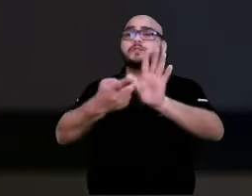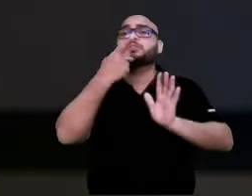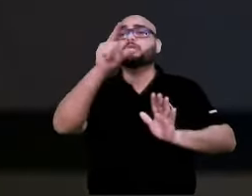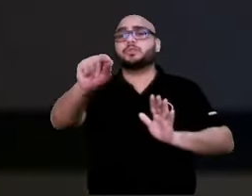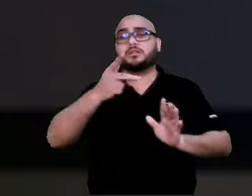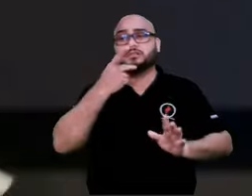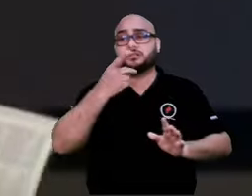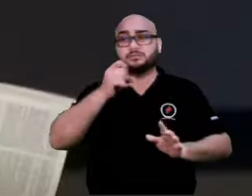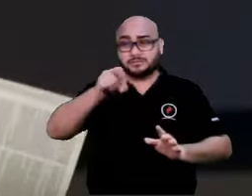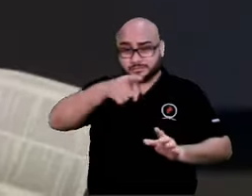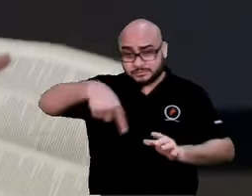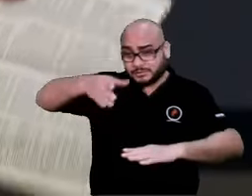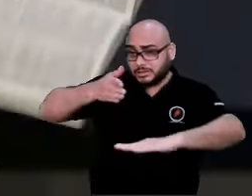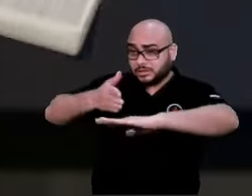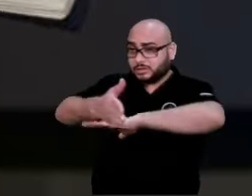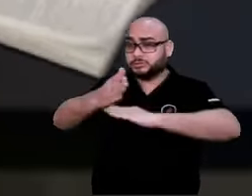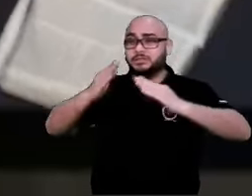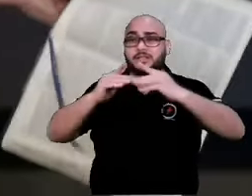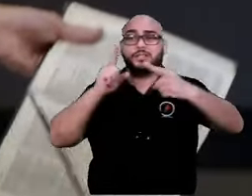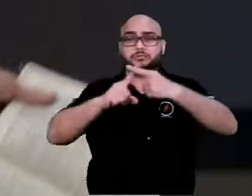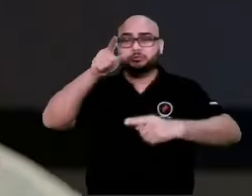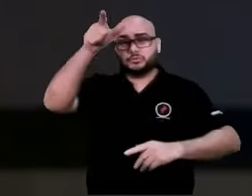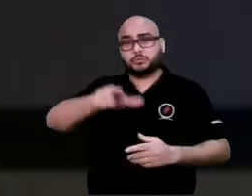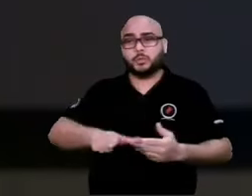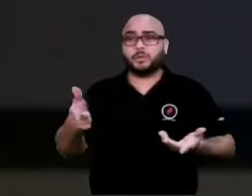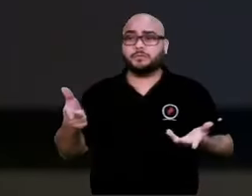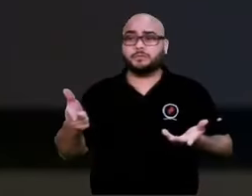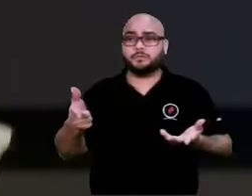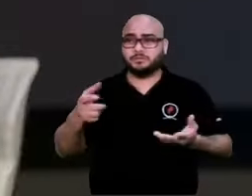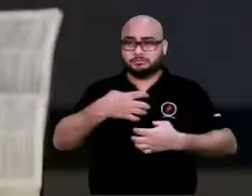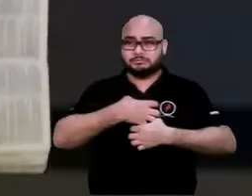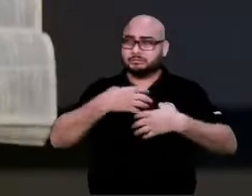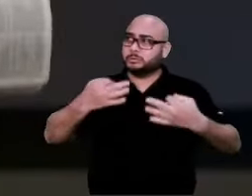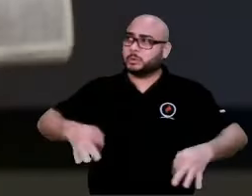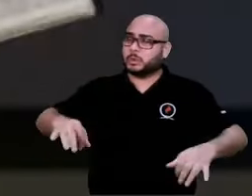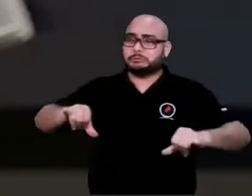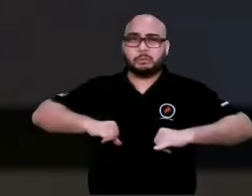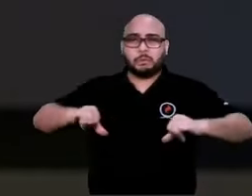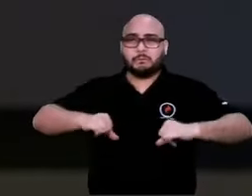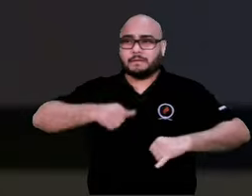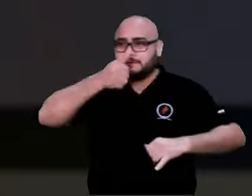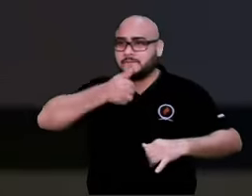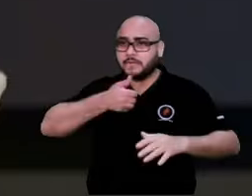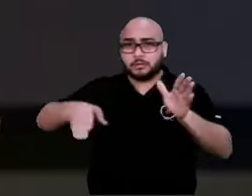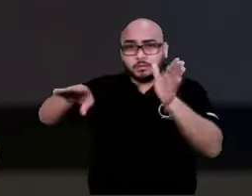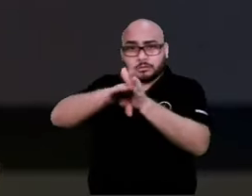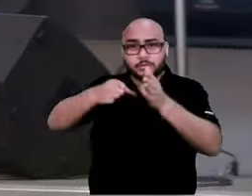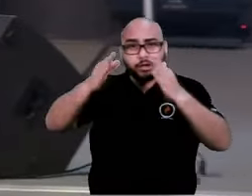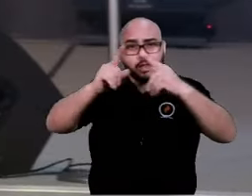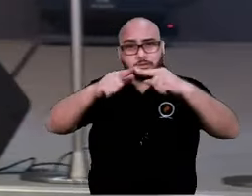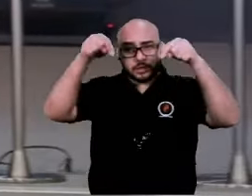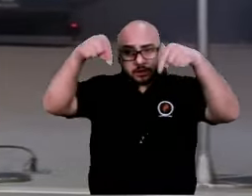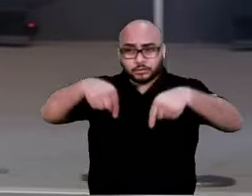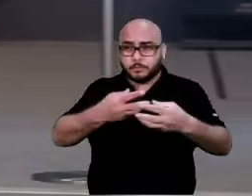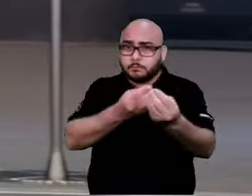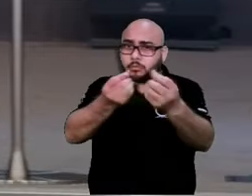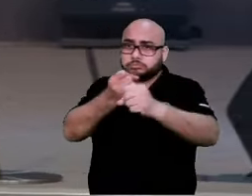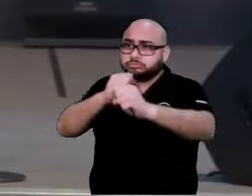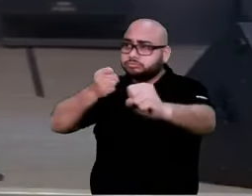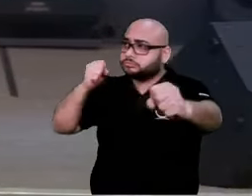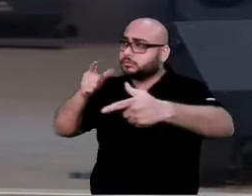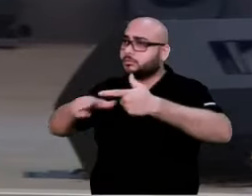novo. Quebrado, mas olha você aqui de novo. Cheio de conflitos, mas olha você aqui de novo. Eu